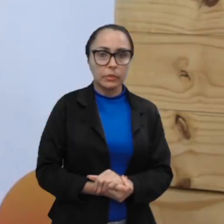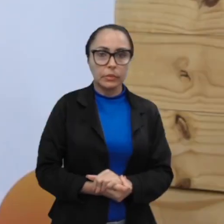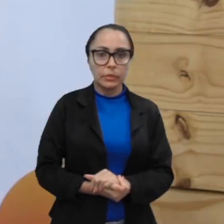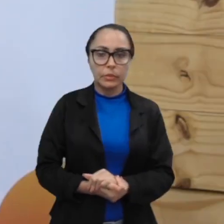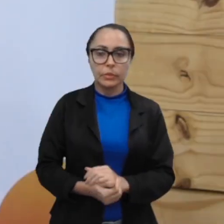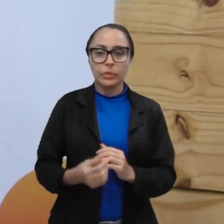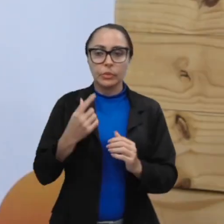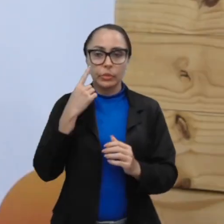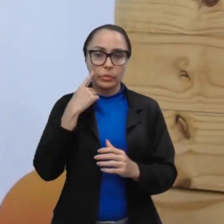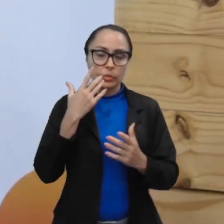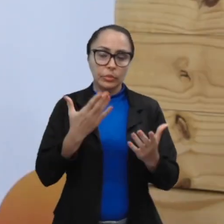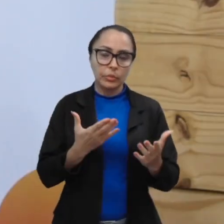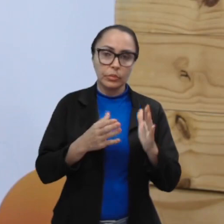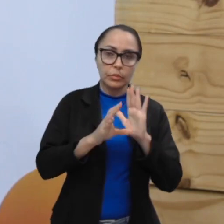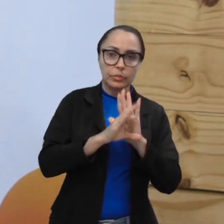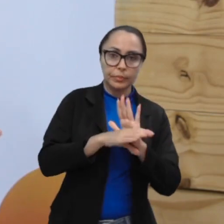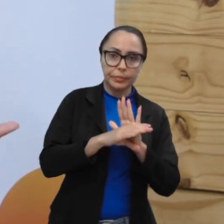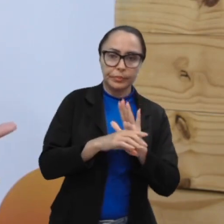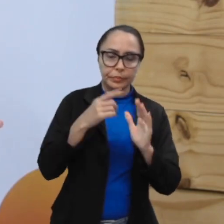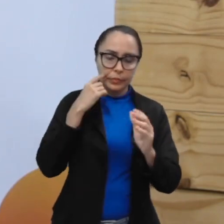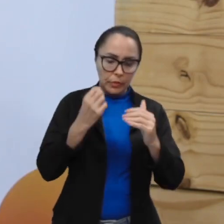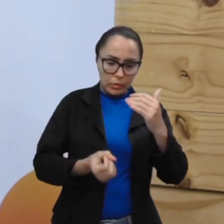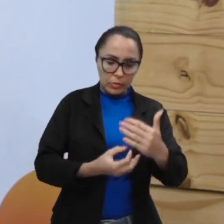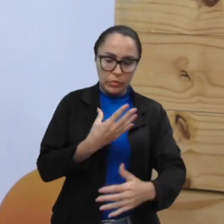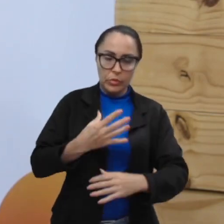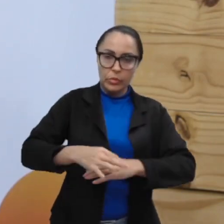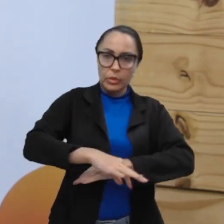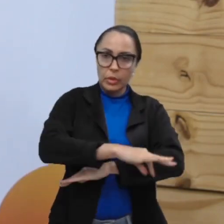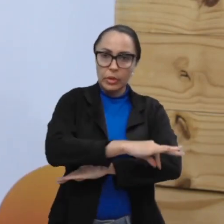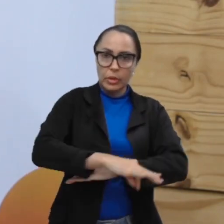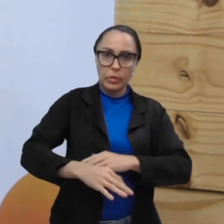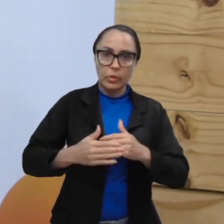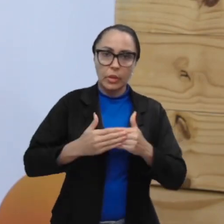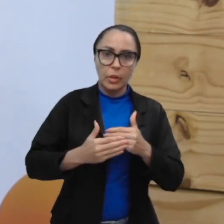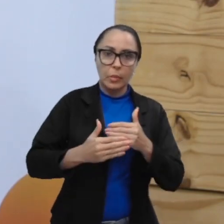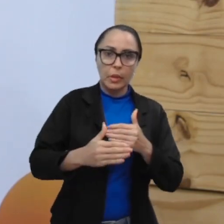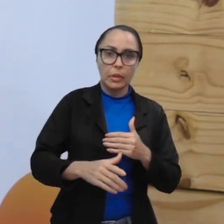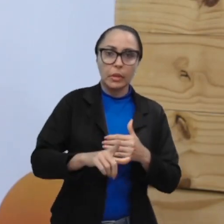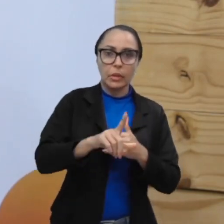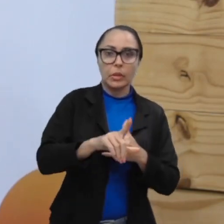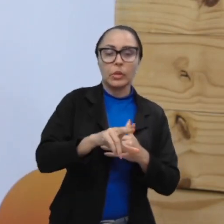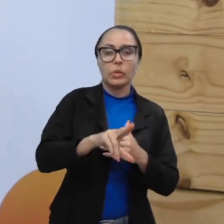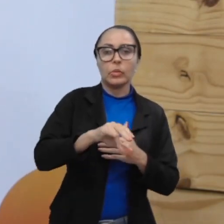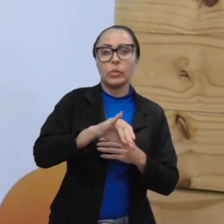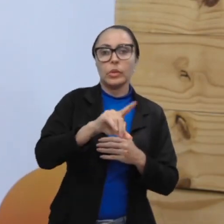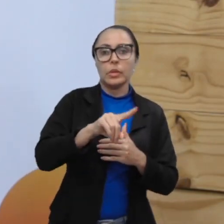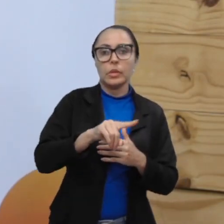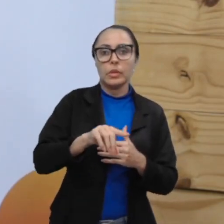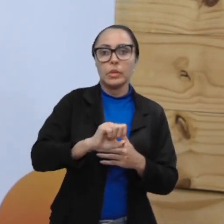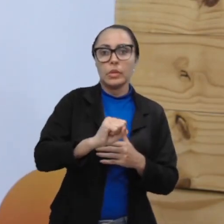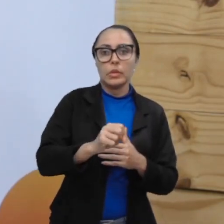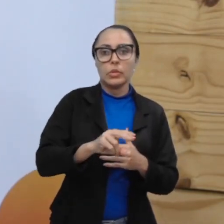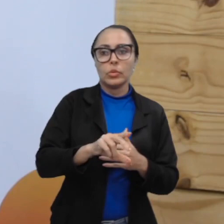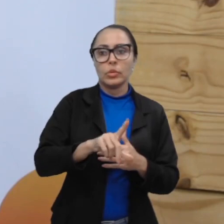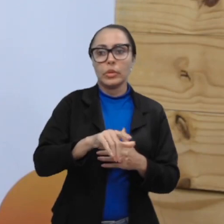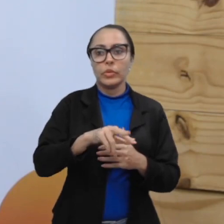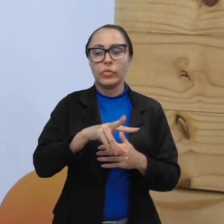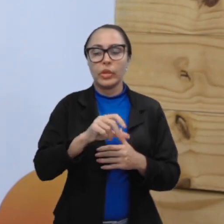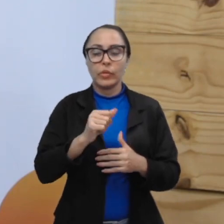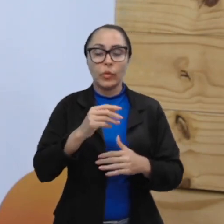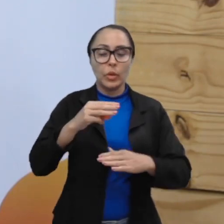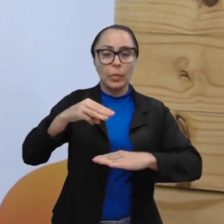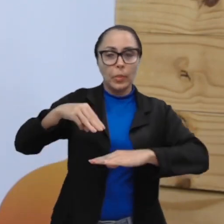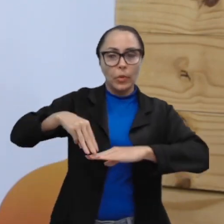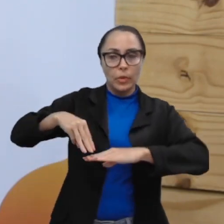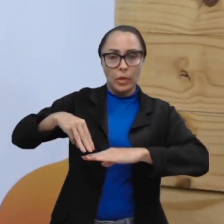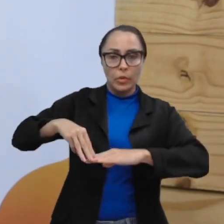Esse preceito, ele surgiu na arquitetura, como eu falei para vocês, a partir do arquiteto Louis Sullivan, né? Que foi um arquiteto moderno